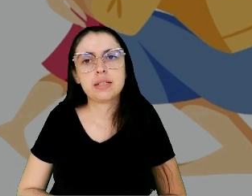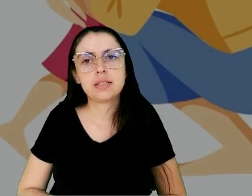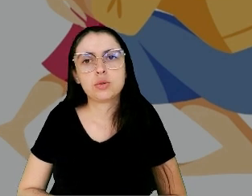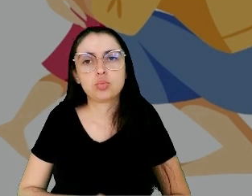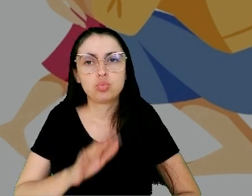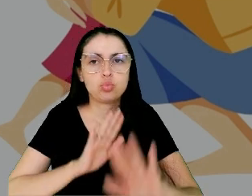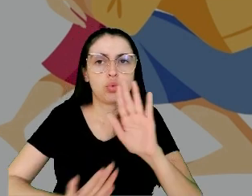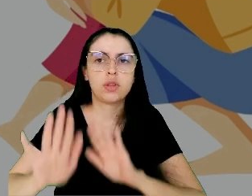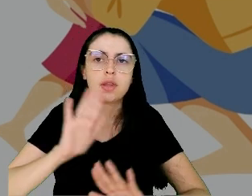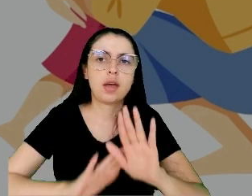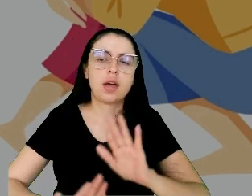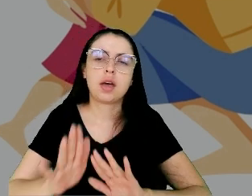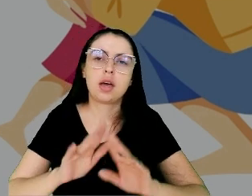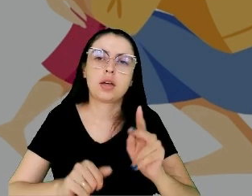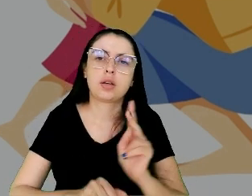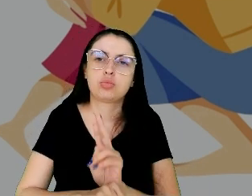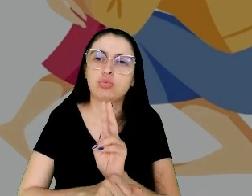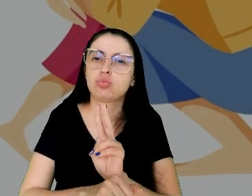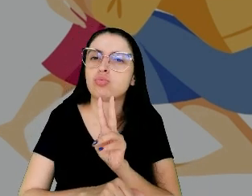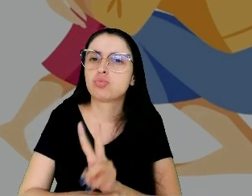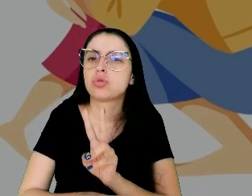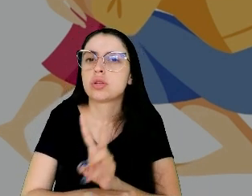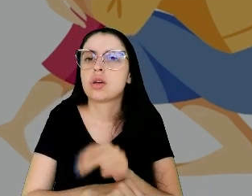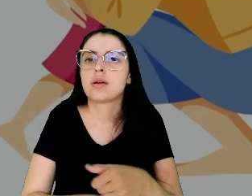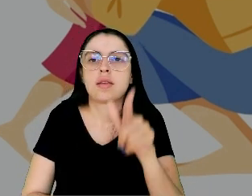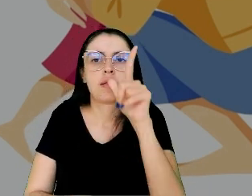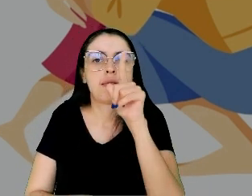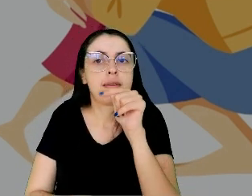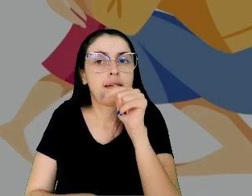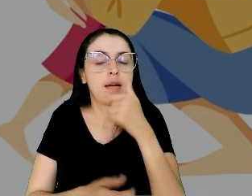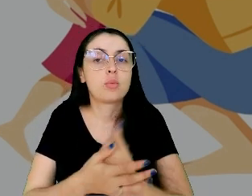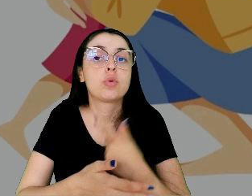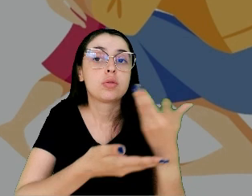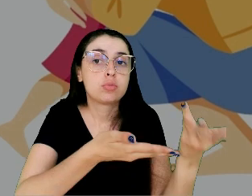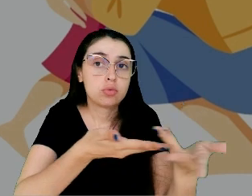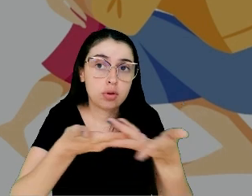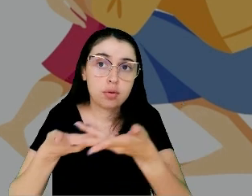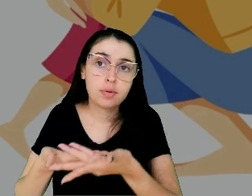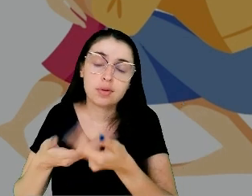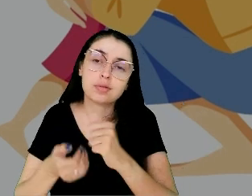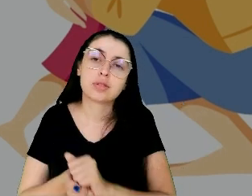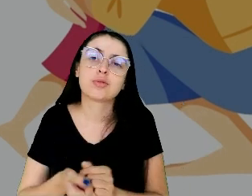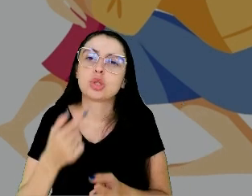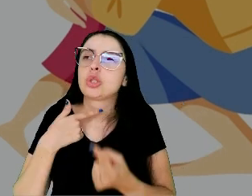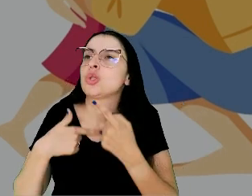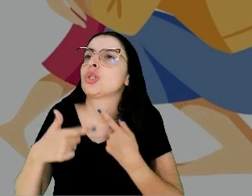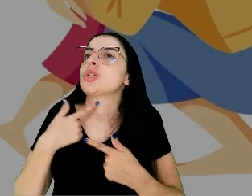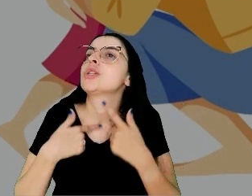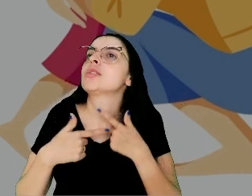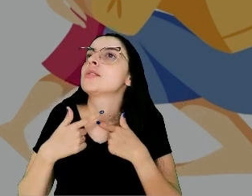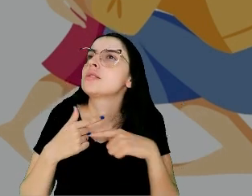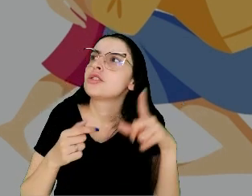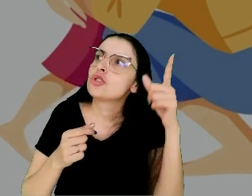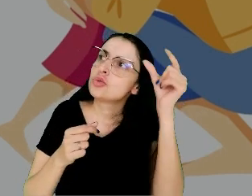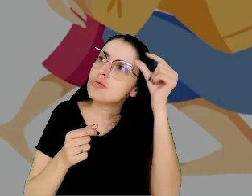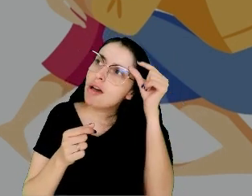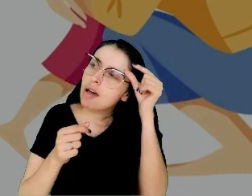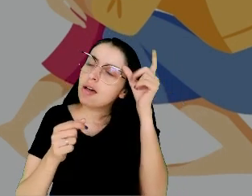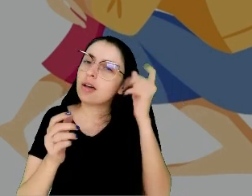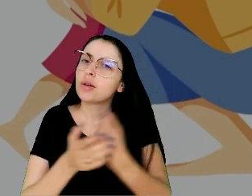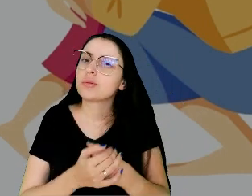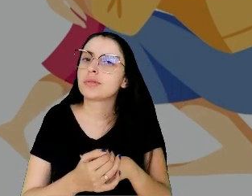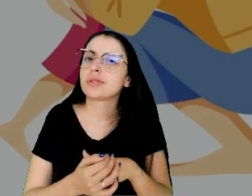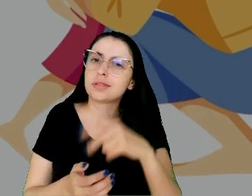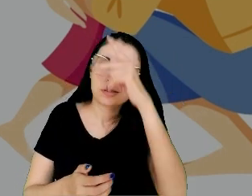monitoramento social da água e é um convite para instigar a curiosidade dos